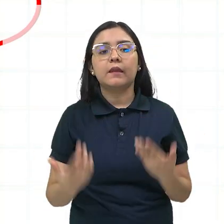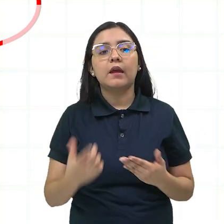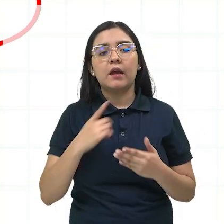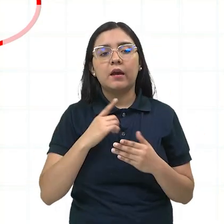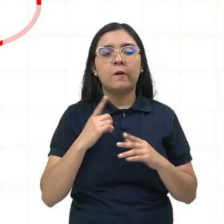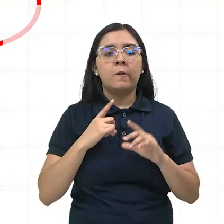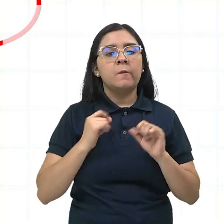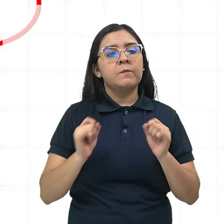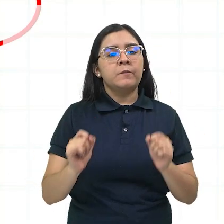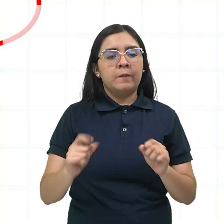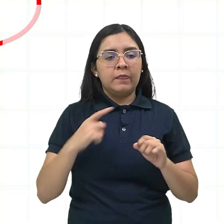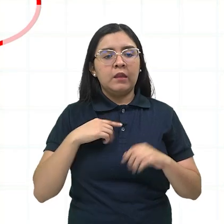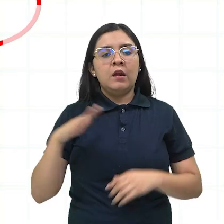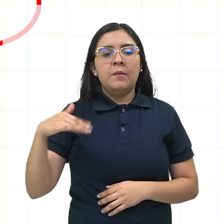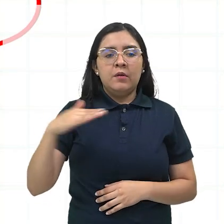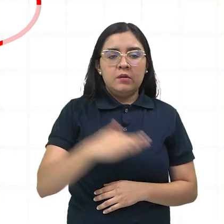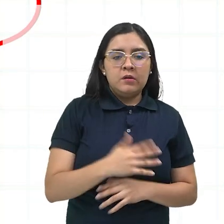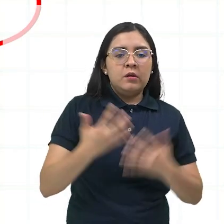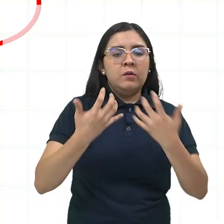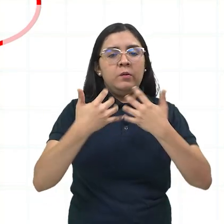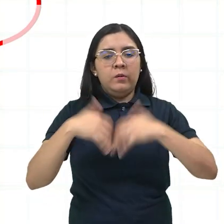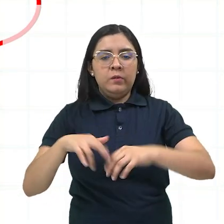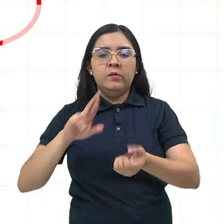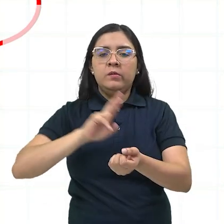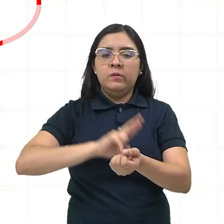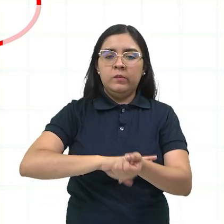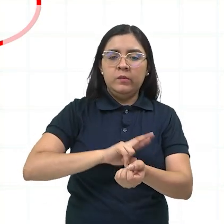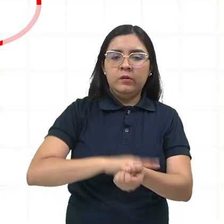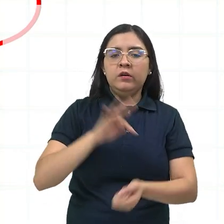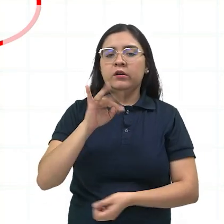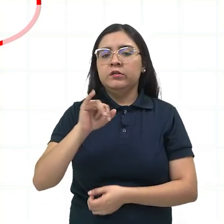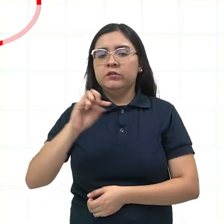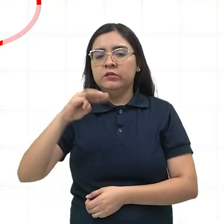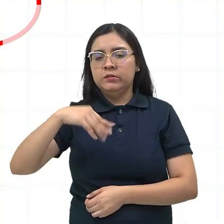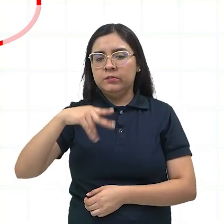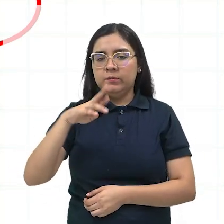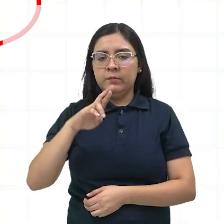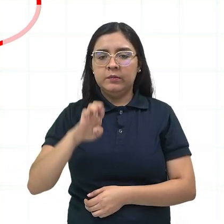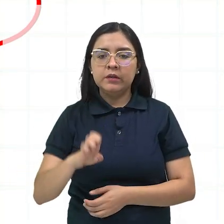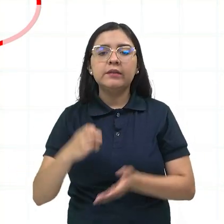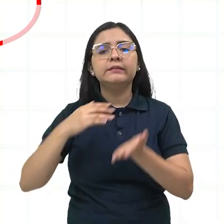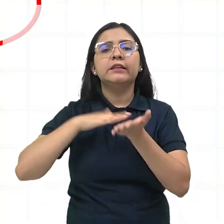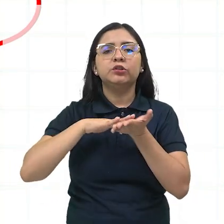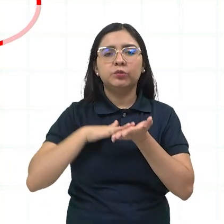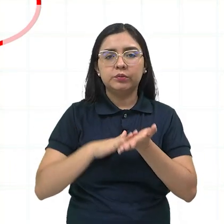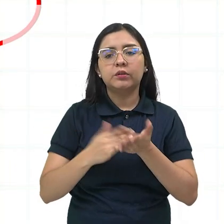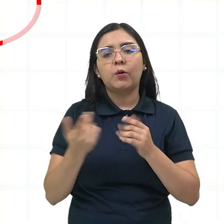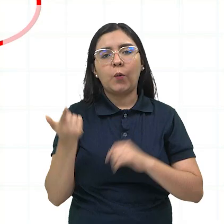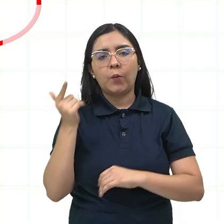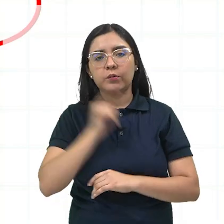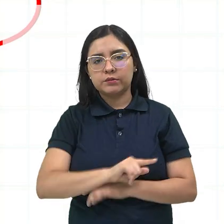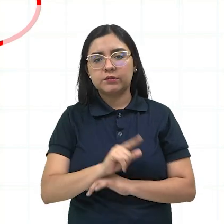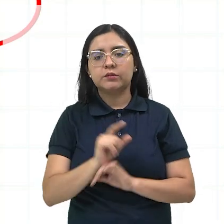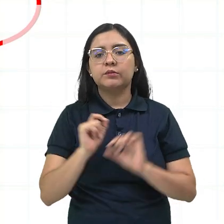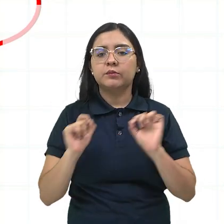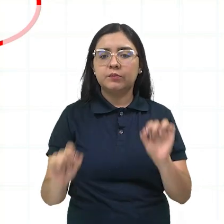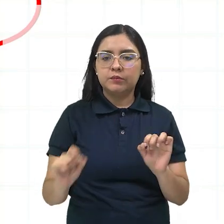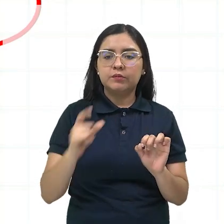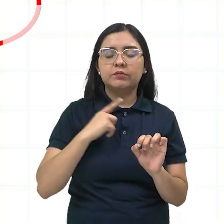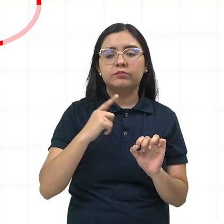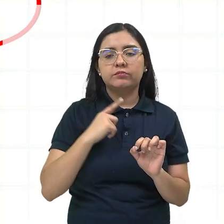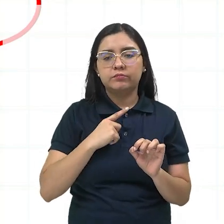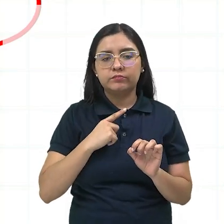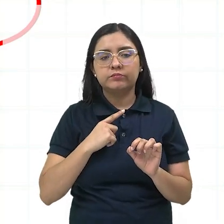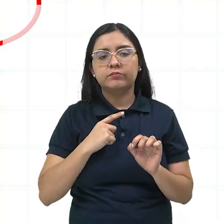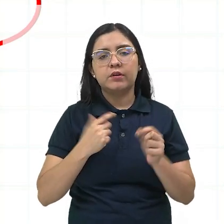melodia, a harmonia, o ritmo, o timbre e a textura, eles são coisas que eu consigo trabalhar de forma